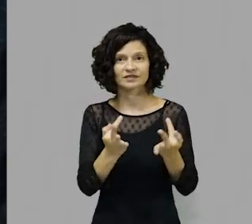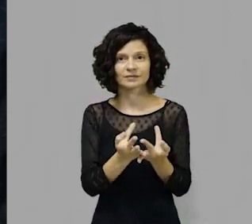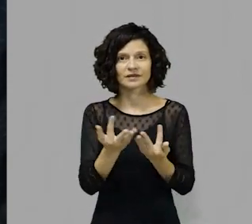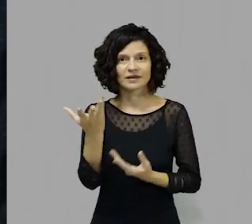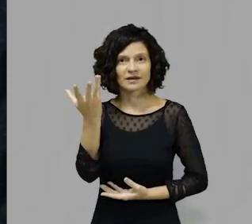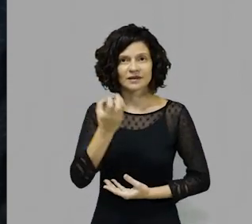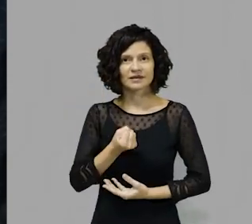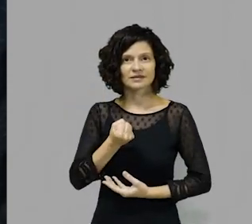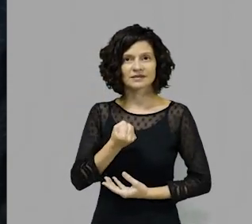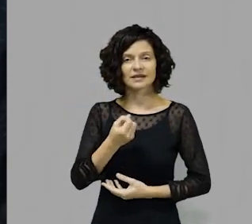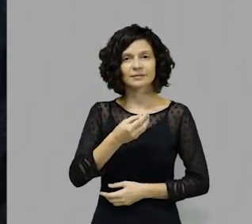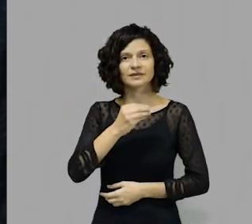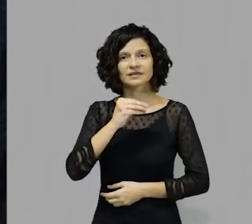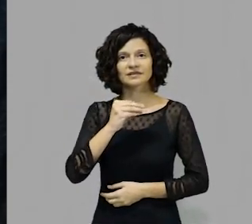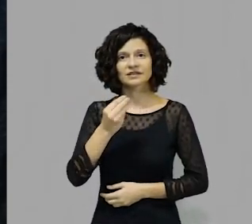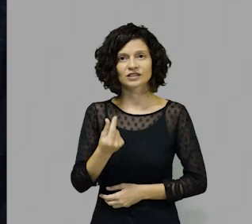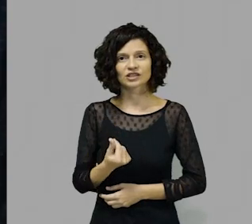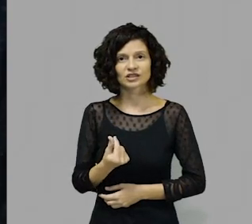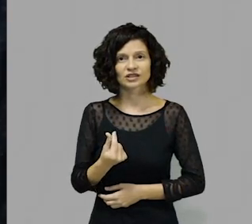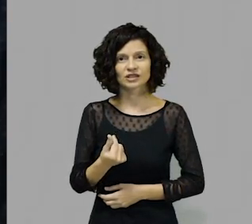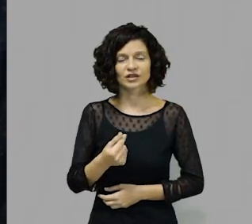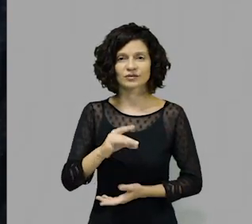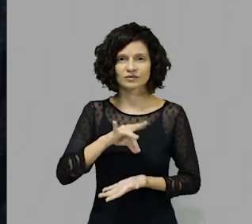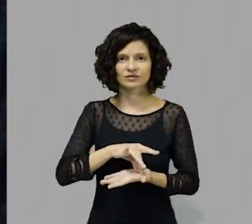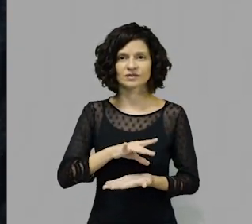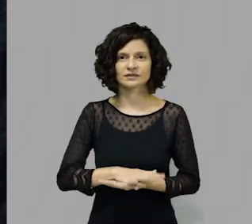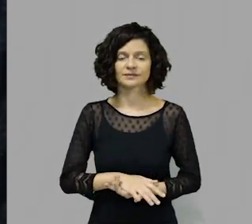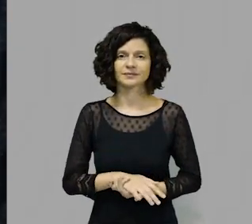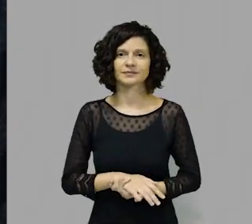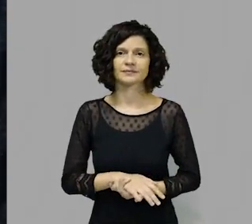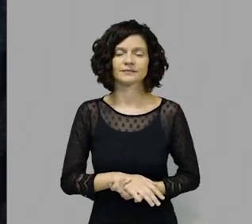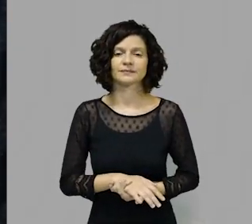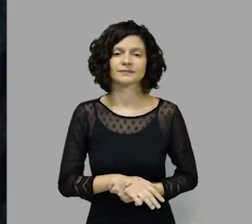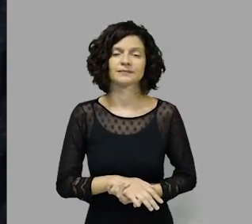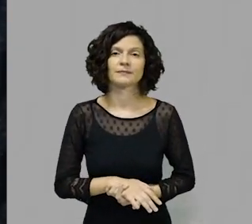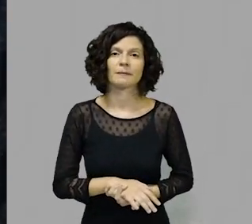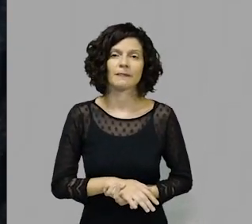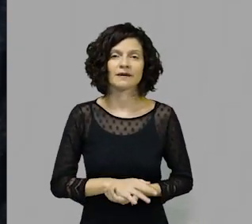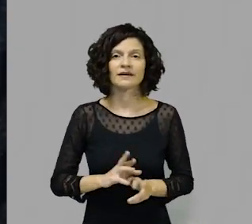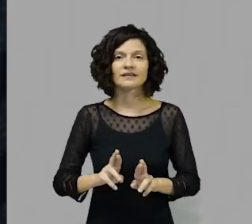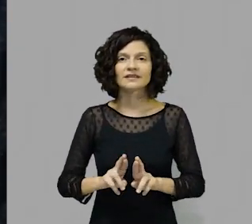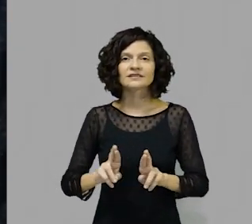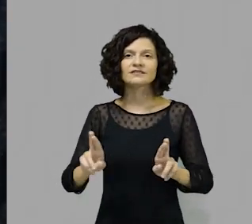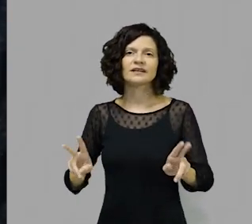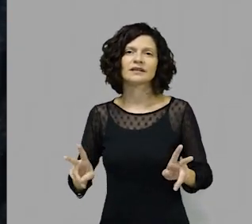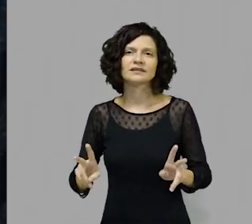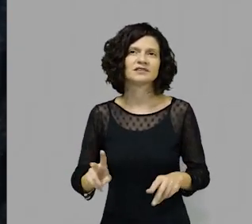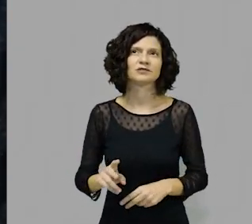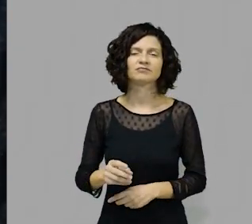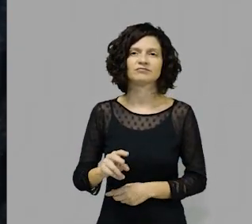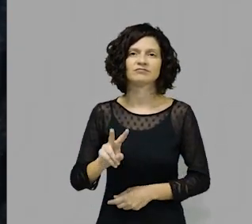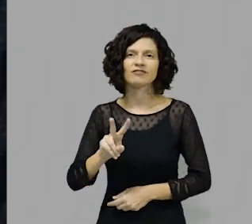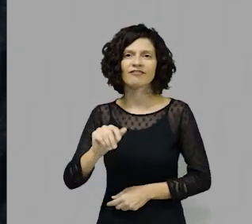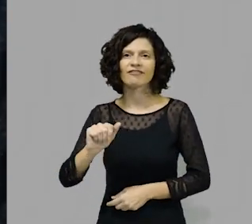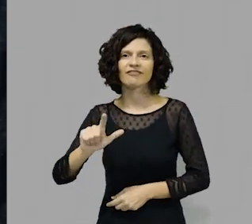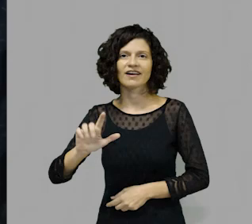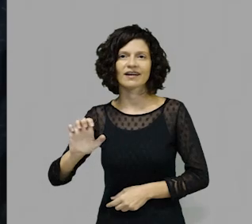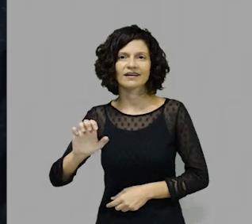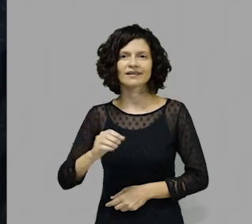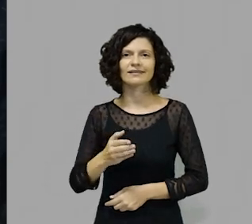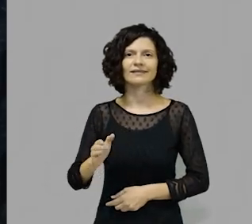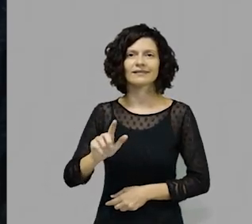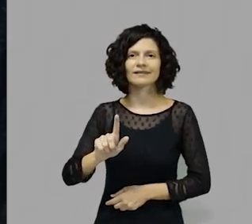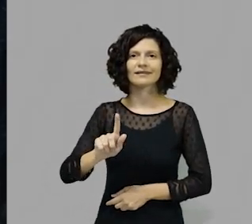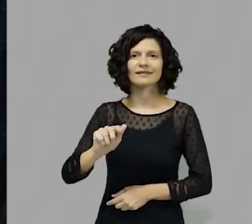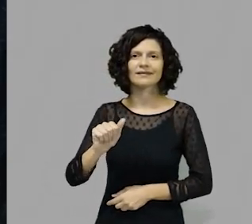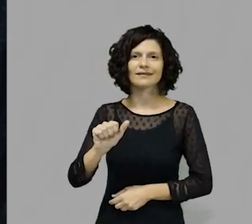Gás, que já é um tipo de recurso destinado para determinada coisa, para, né, comprar o gás de cozinha, vamos supor.